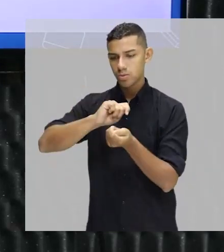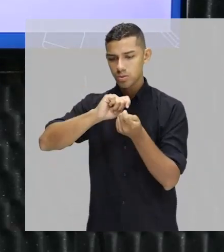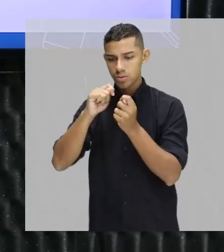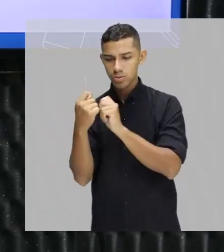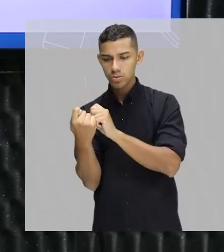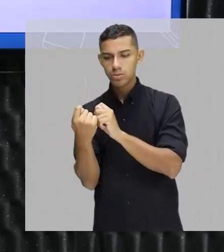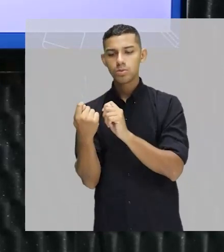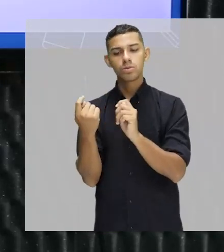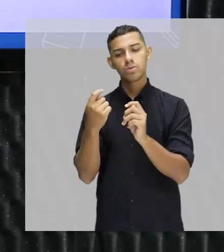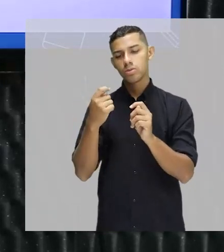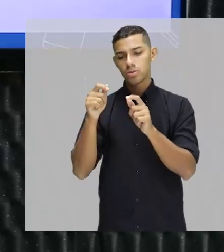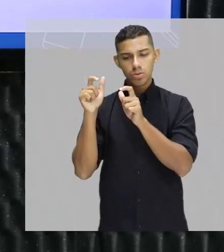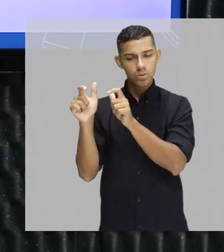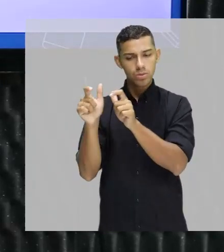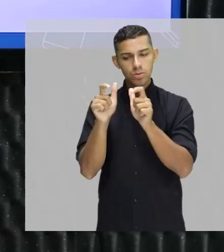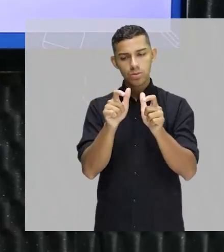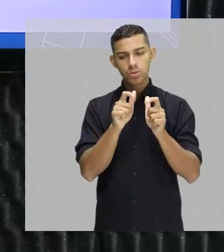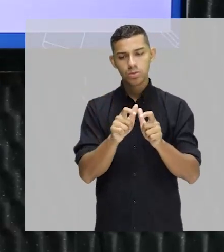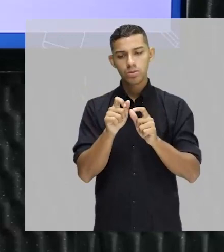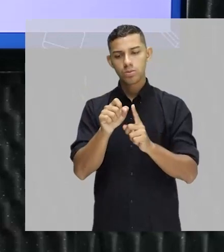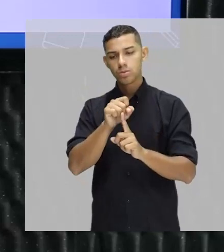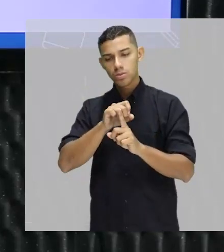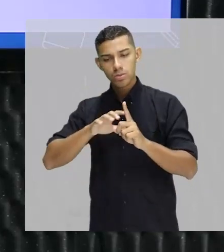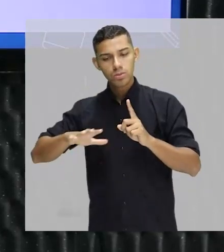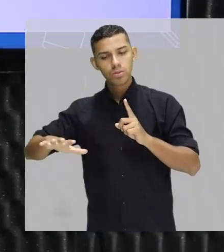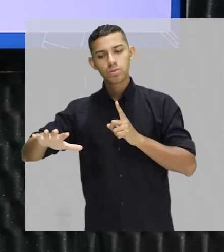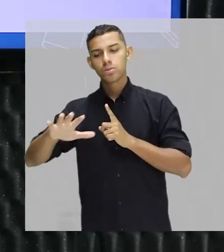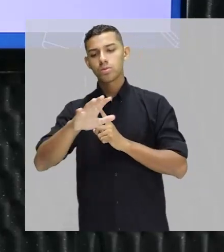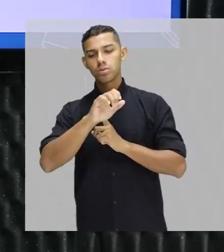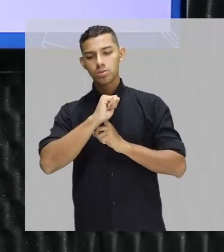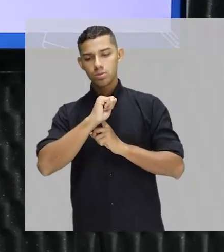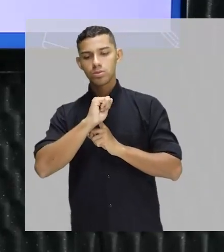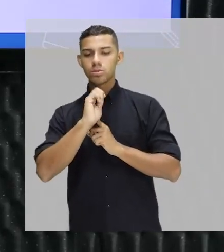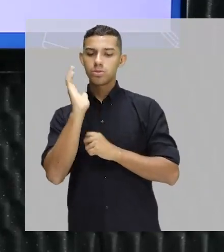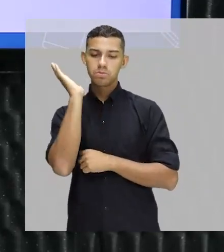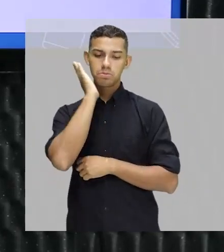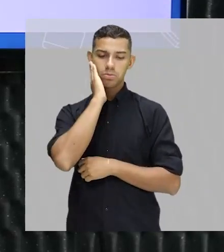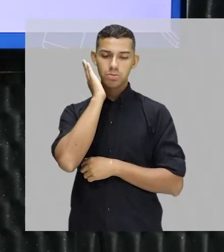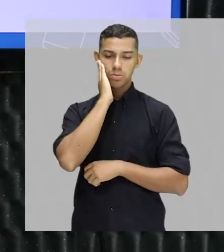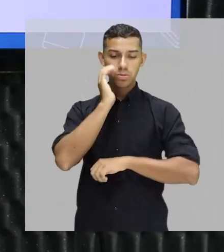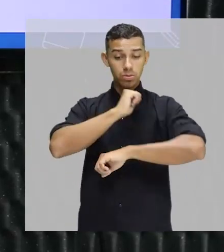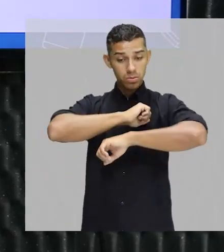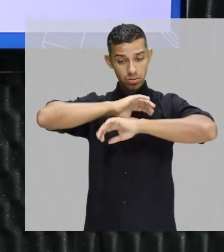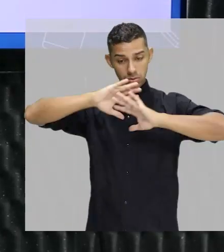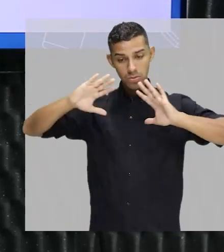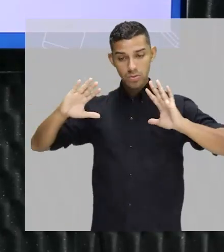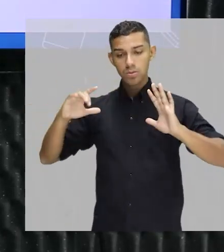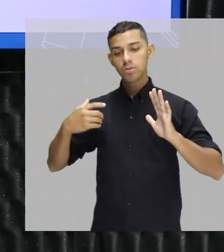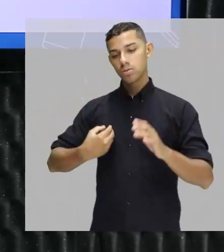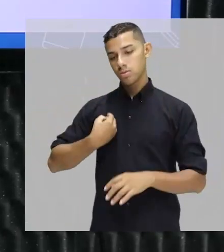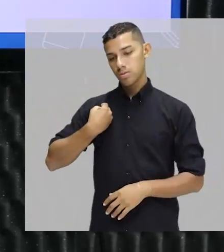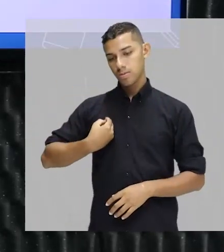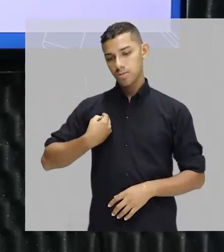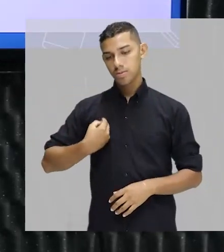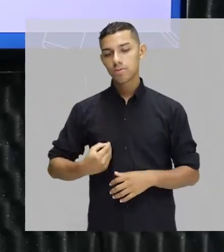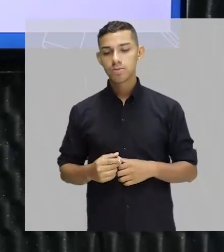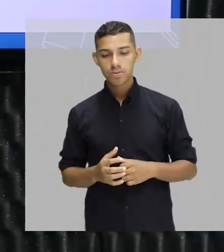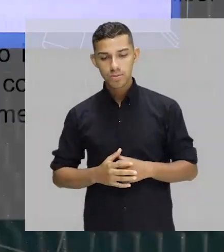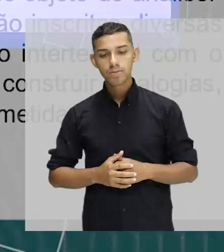os setores da sociedade. Se você não estiver informado, você não vai compreender a crítica que a charge vem fazendo.